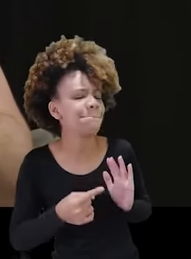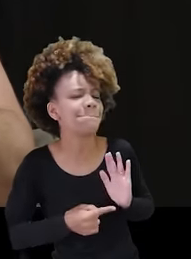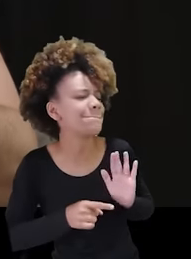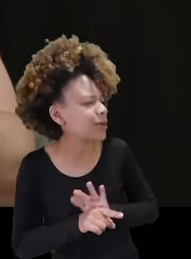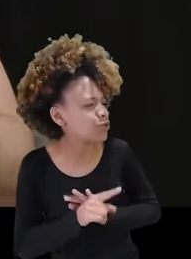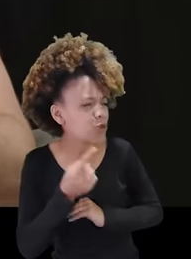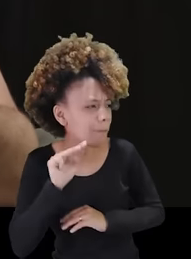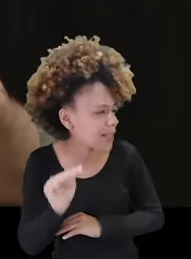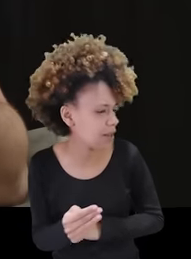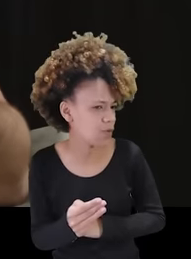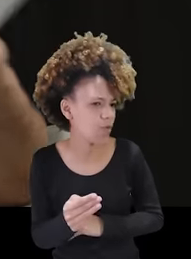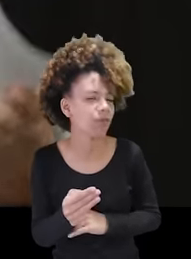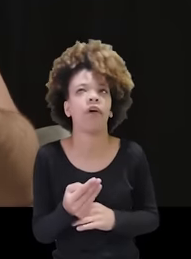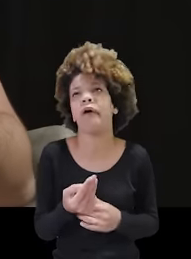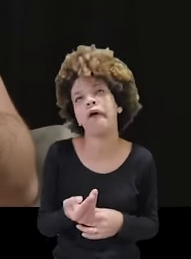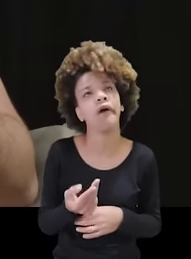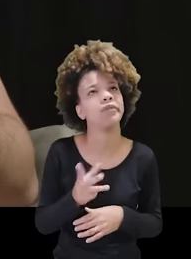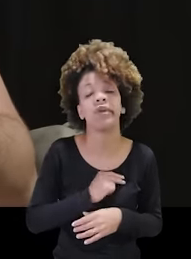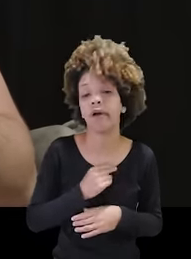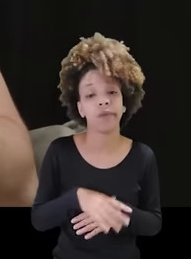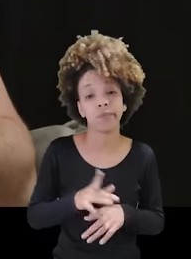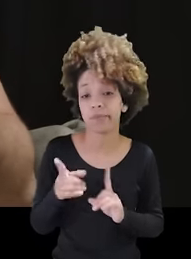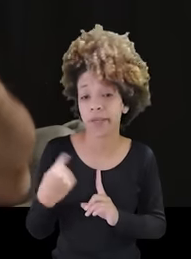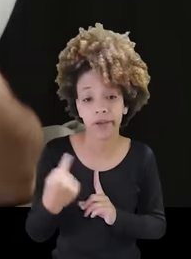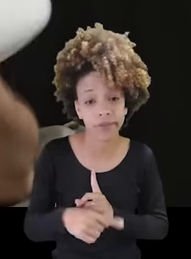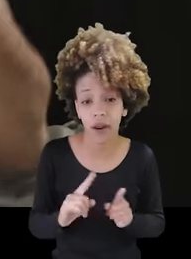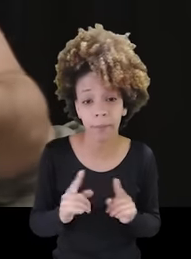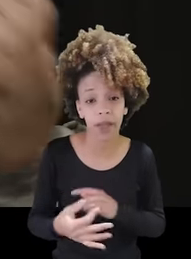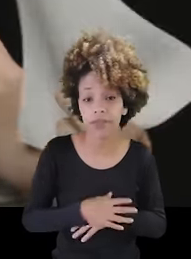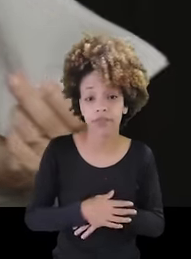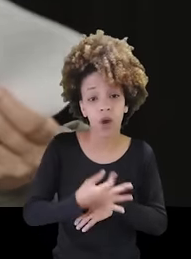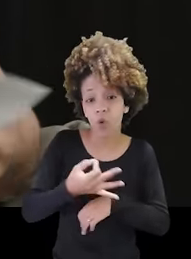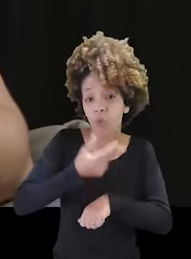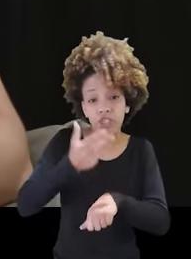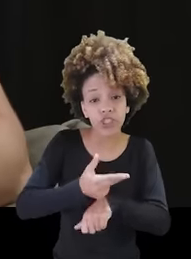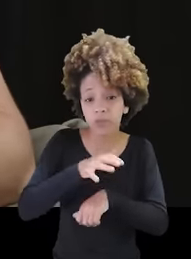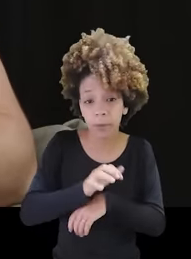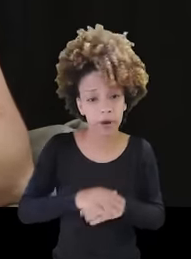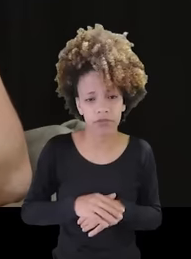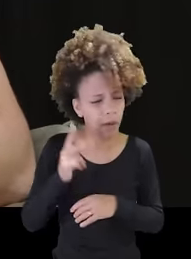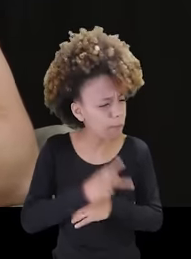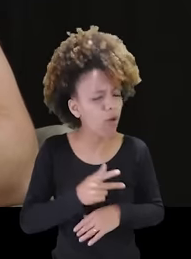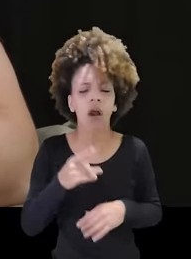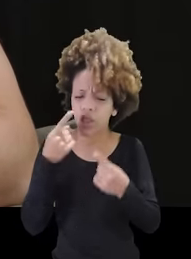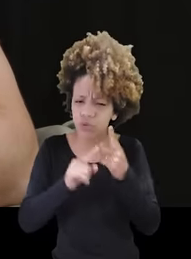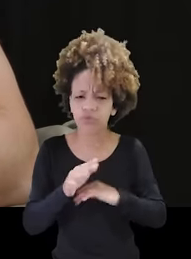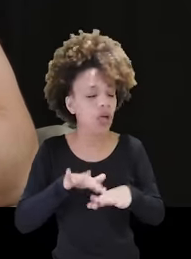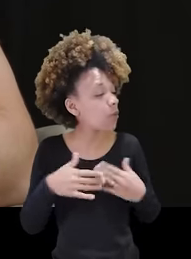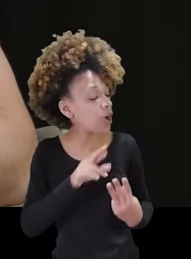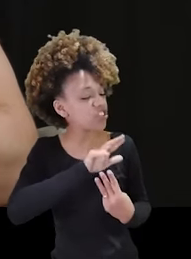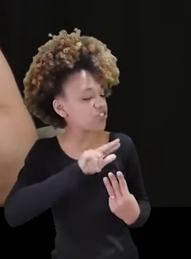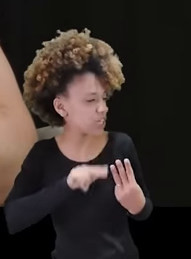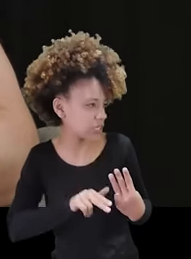vamos lá qual eu sei essa pergunta pode falar me cancela mas eu acho isso é para isso tem muita gente tem essa dúvida qual